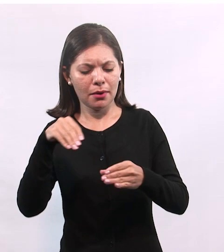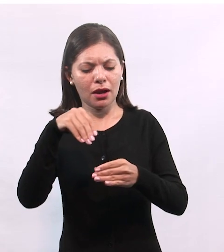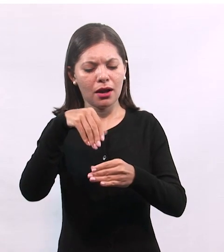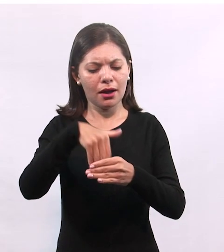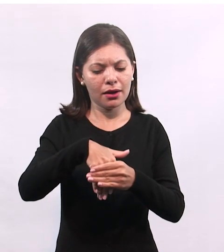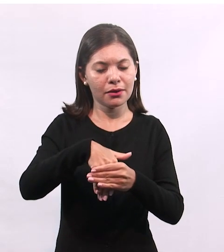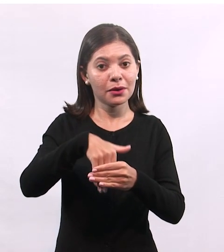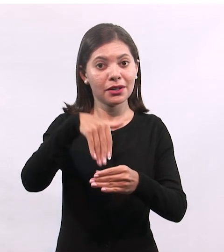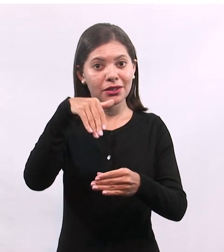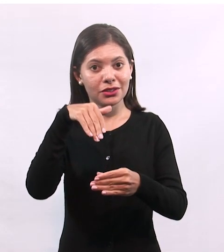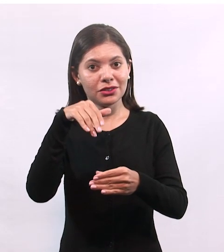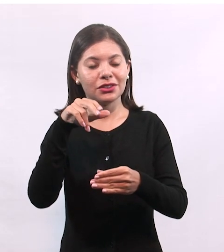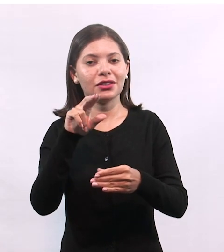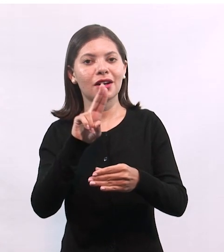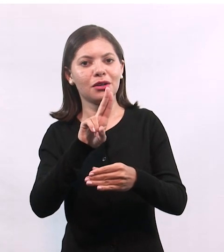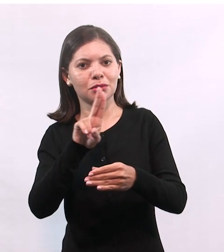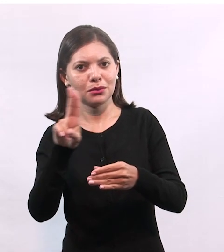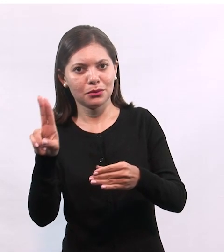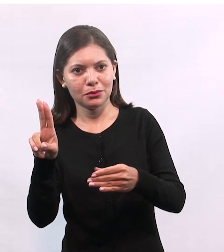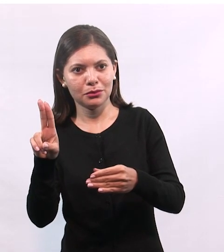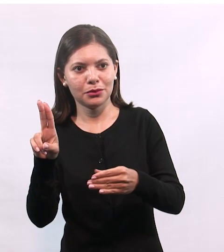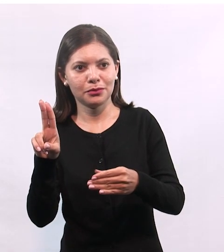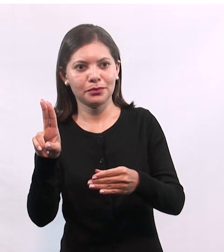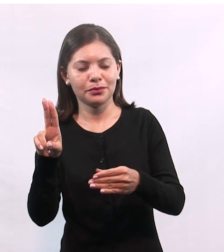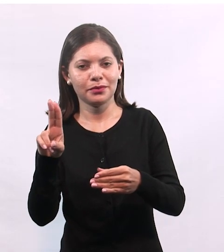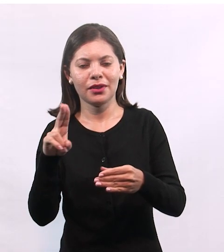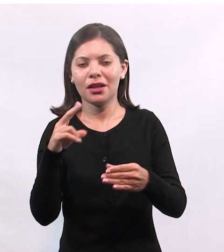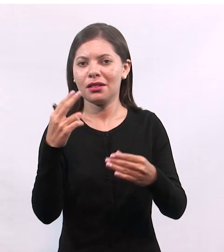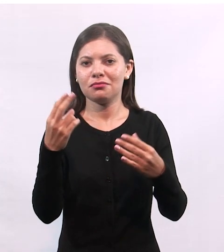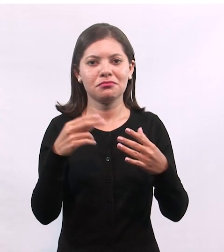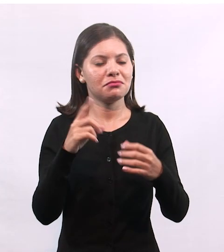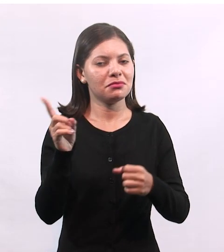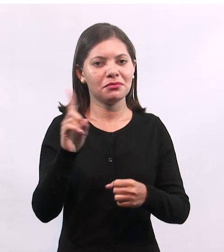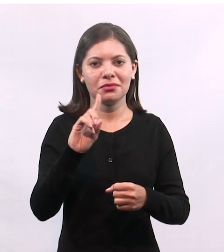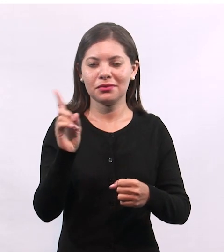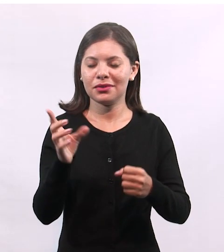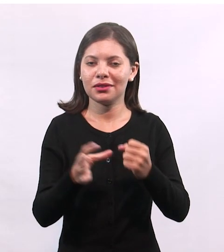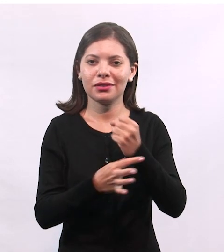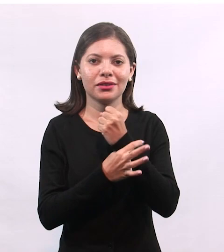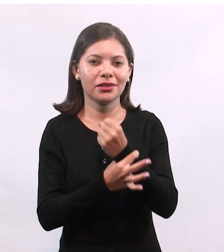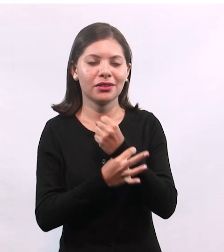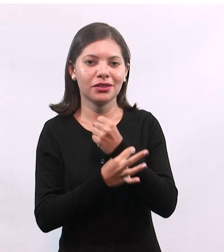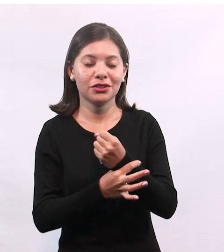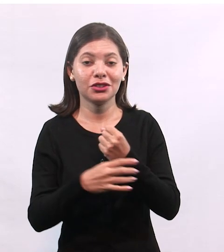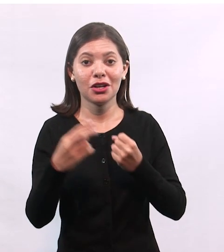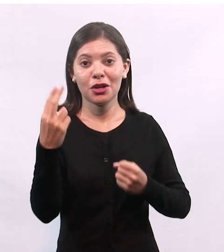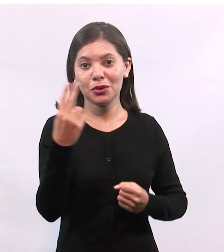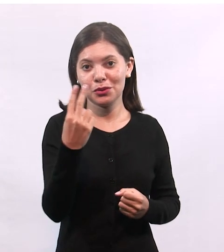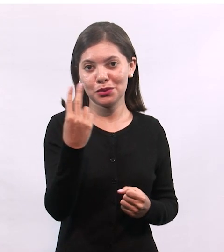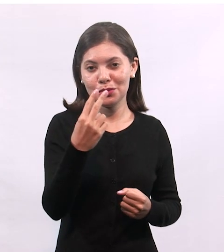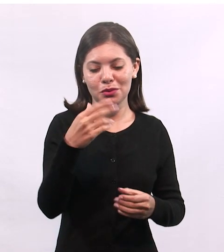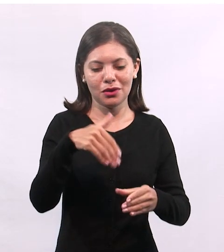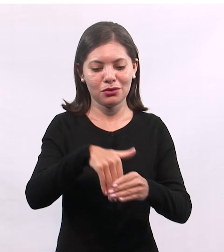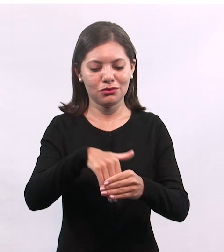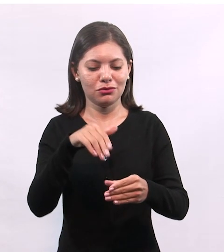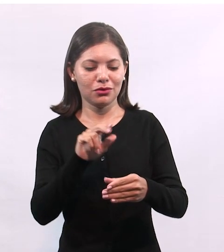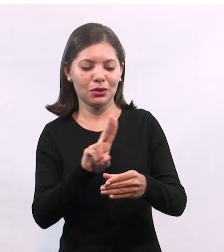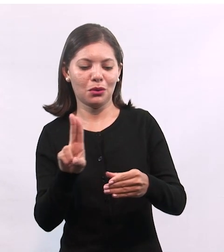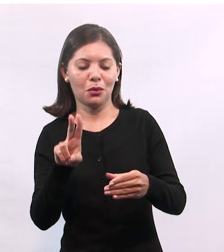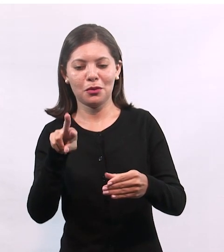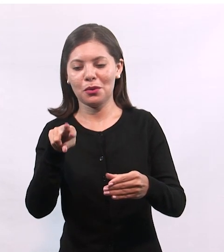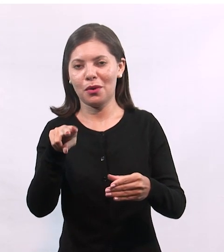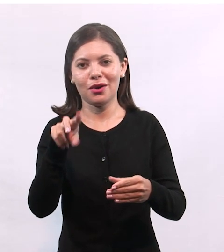e vou retirar um nome ali dentro daquela urna nada Garanta que o seu fizer isso duas vezes vai tirar o mesmo